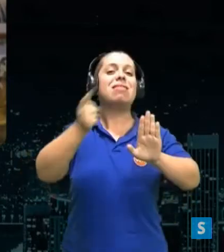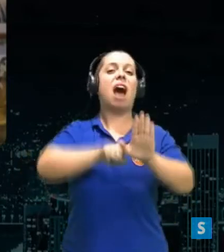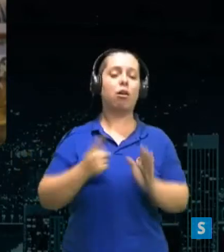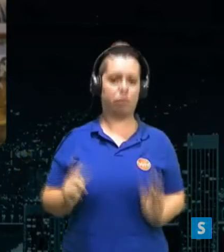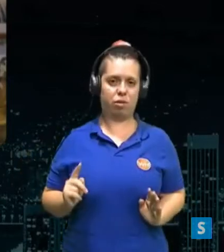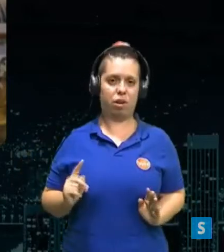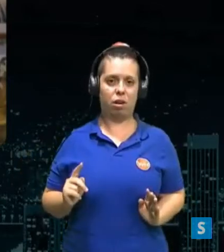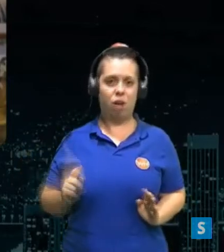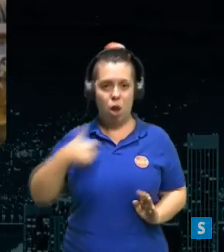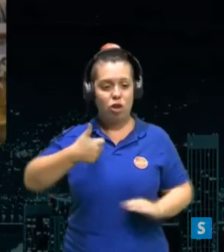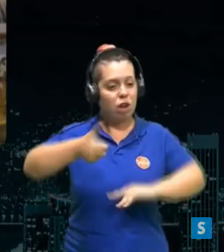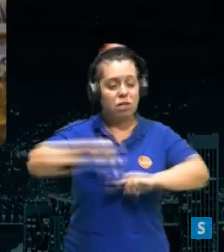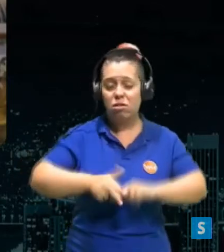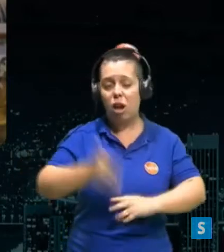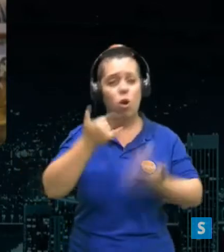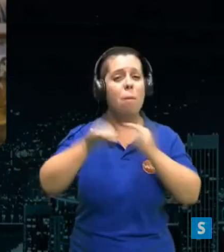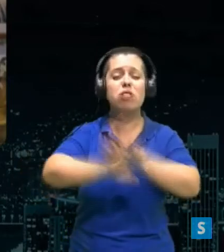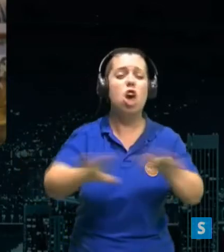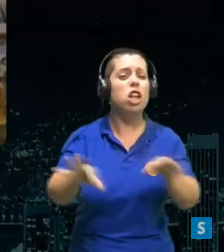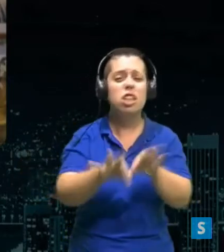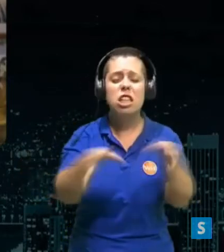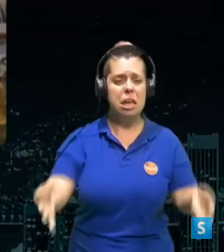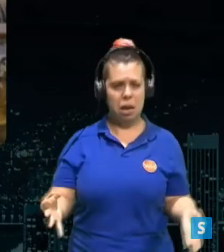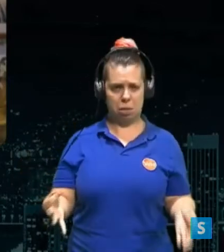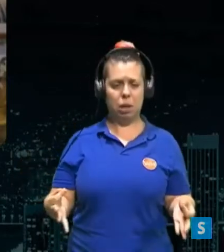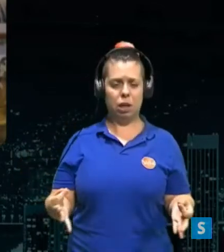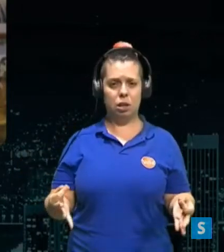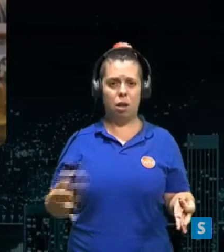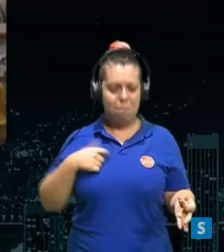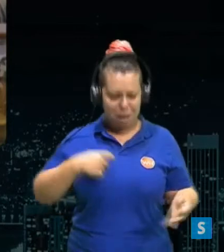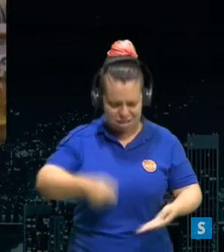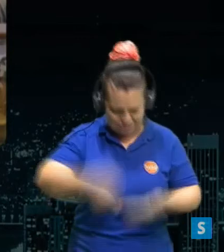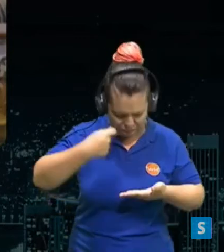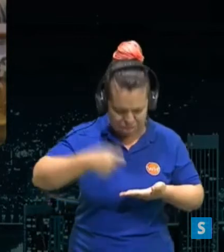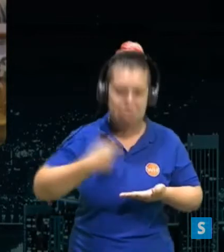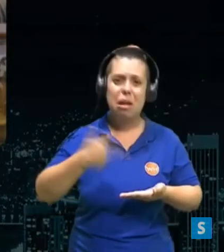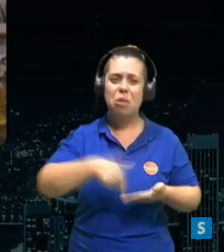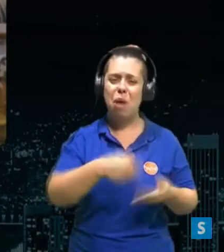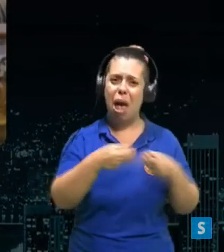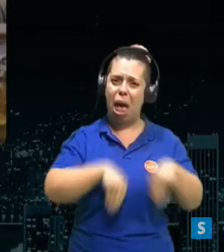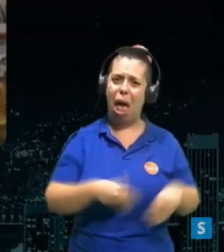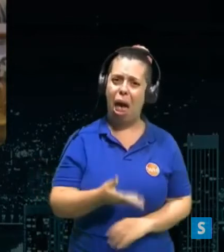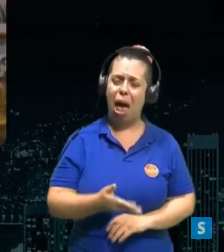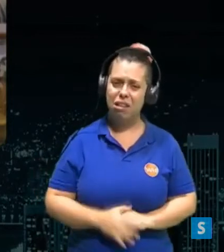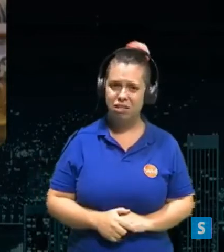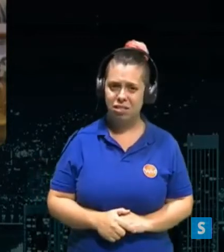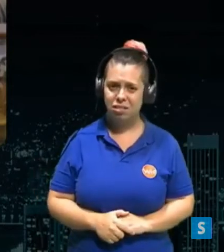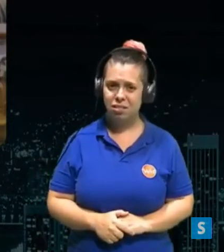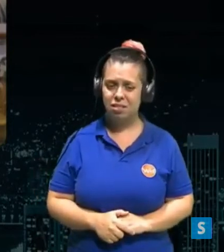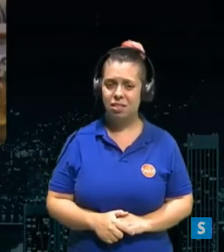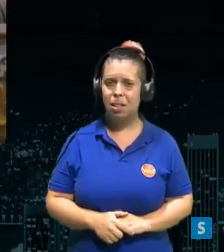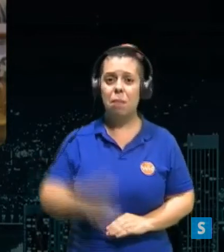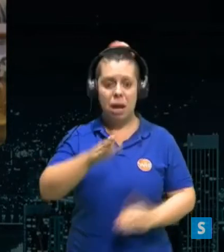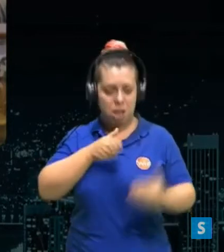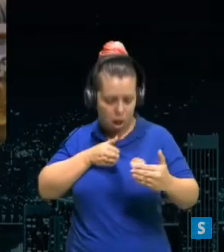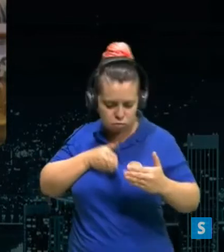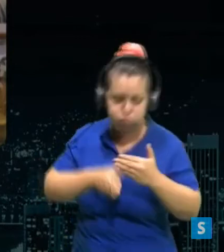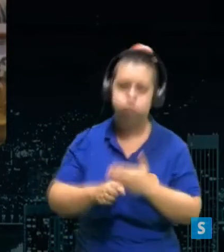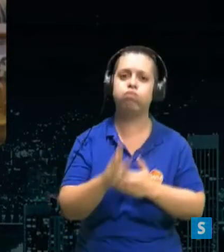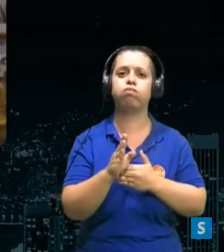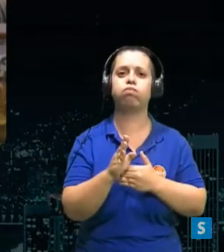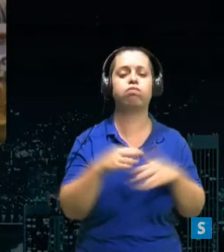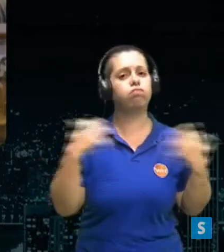Muitas vezes o nosso sistema econômico cria Barreiras à entrada mas quando você vende a vence a barreira